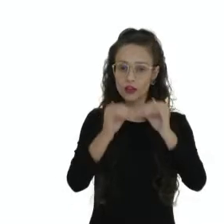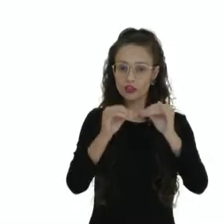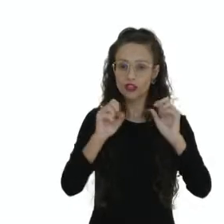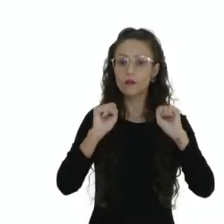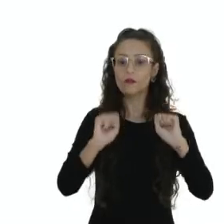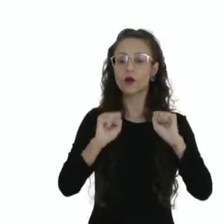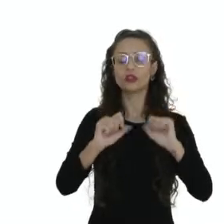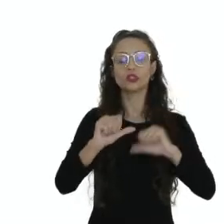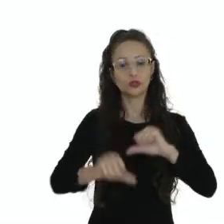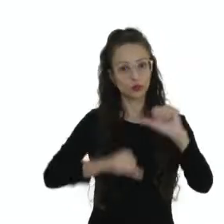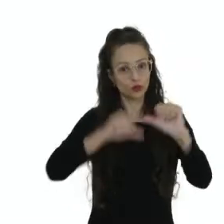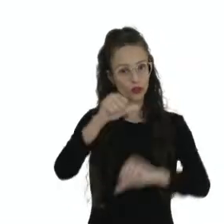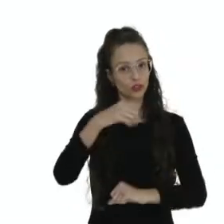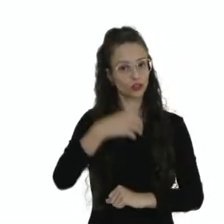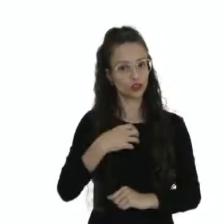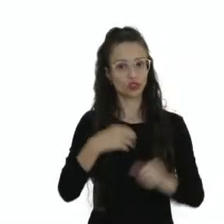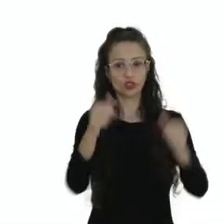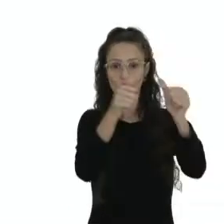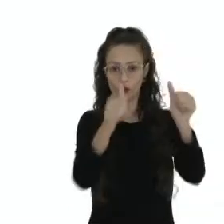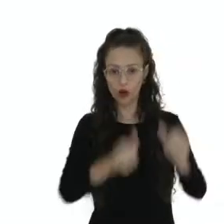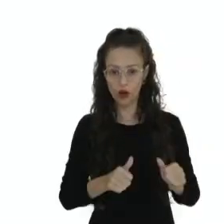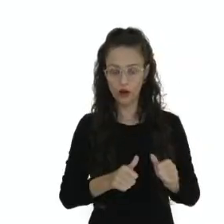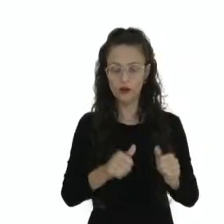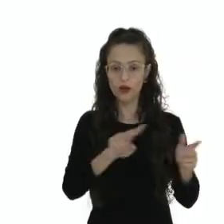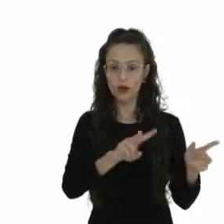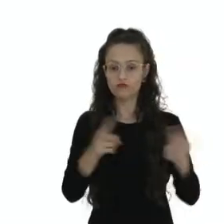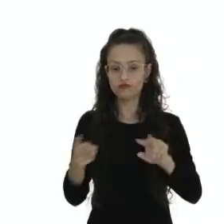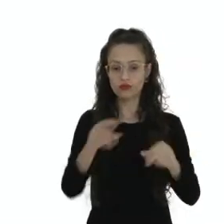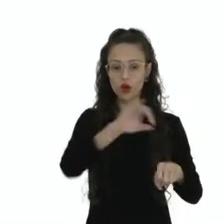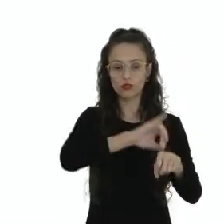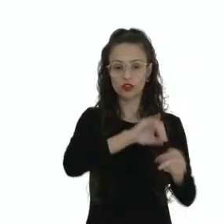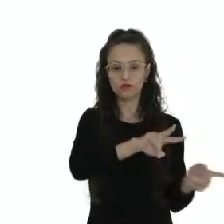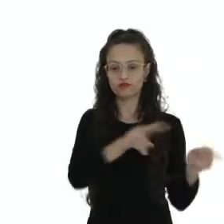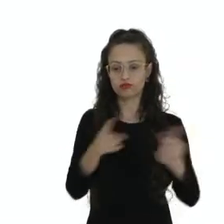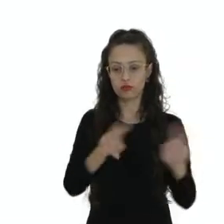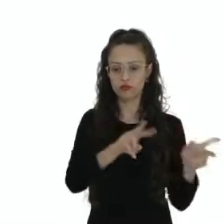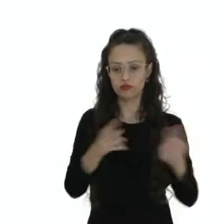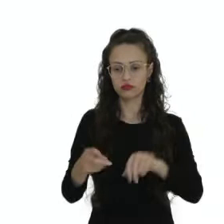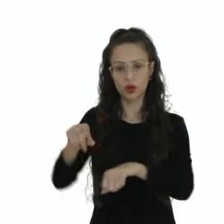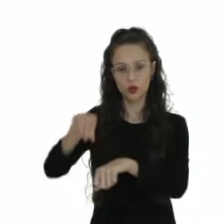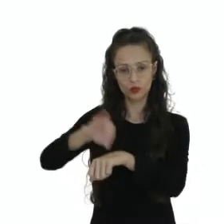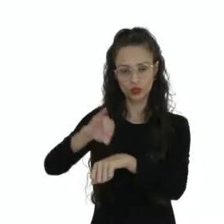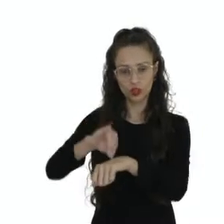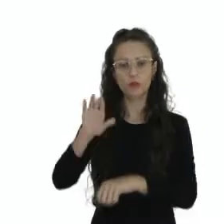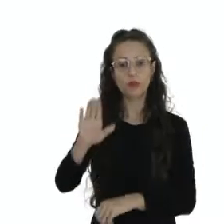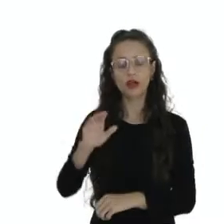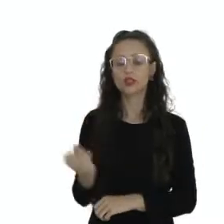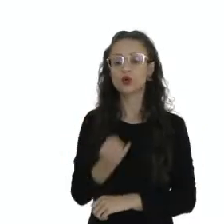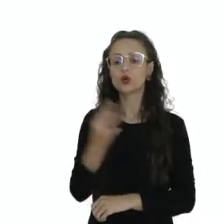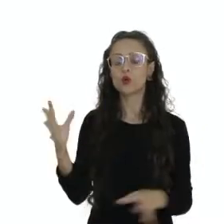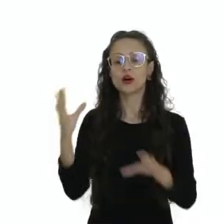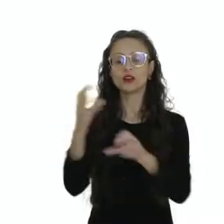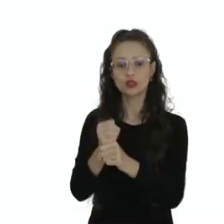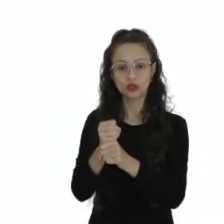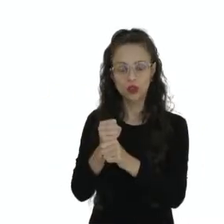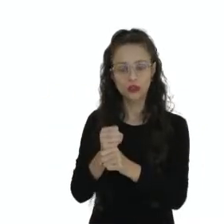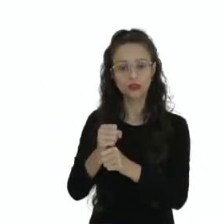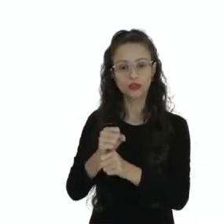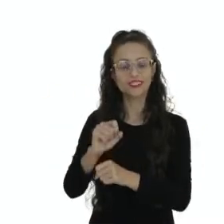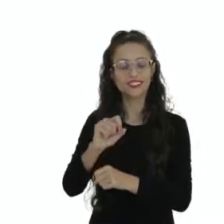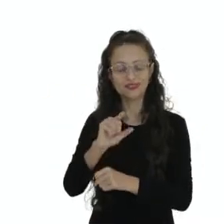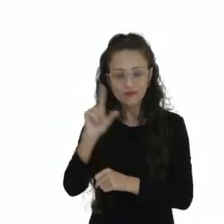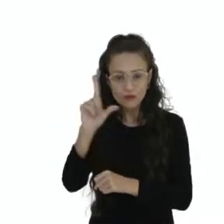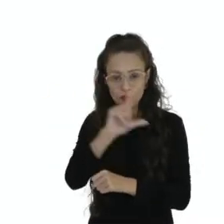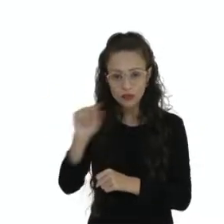de forma e ser transferida de um objeto para o outro, mas a quantidade total de energia permanece